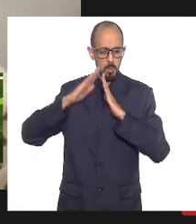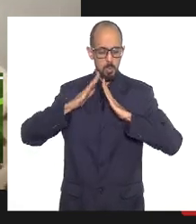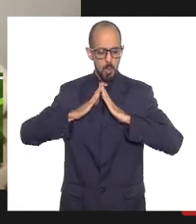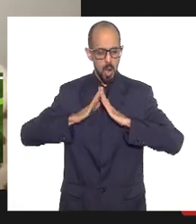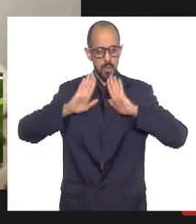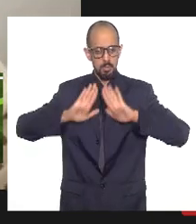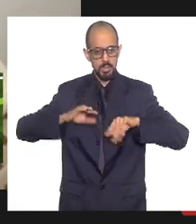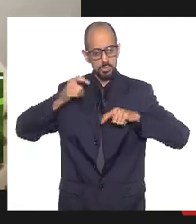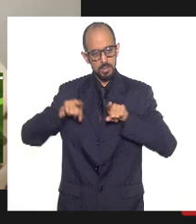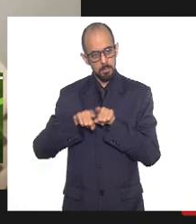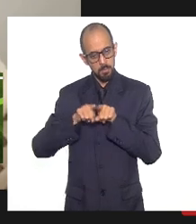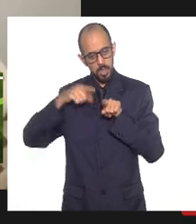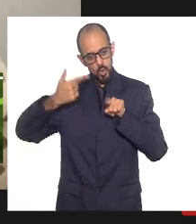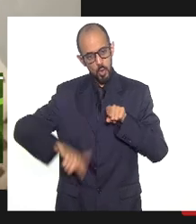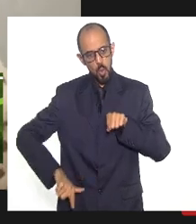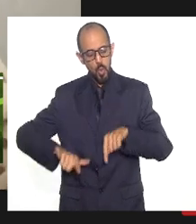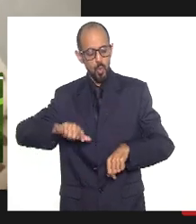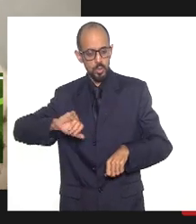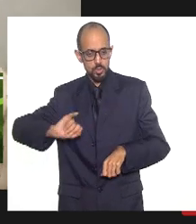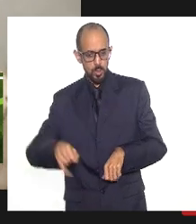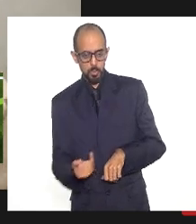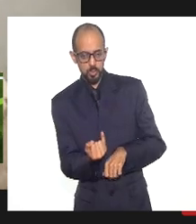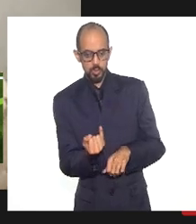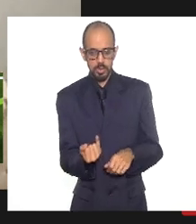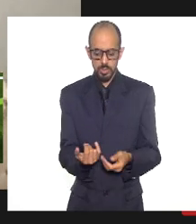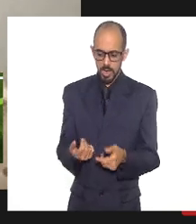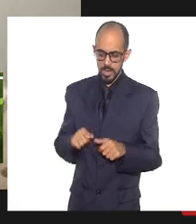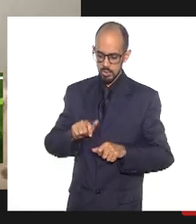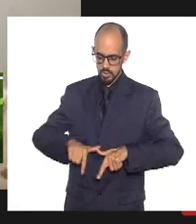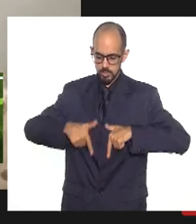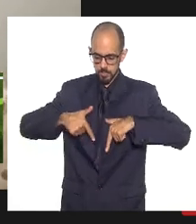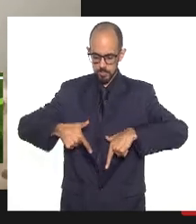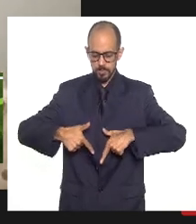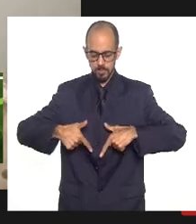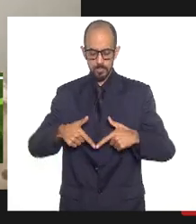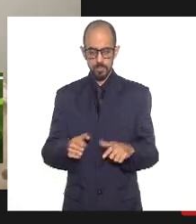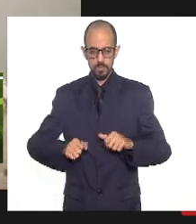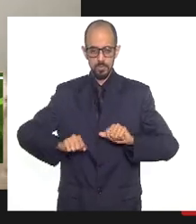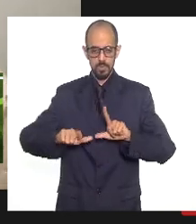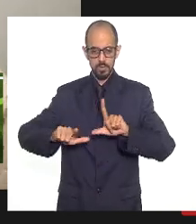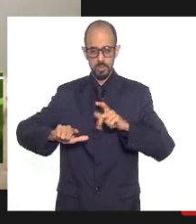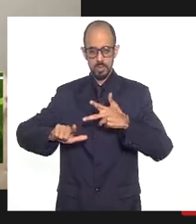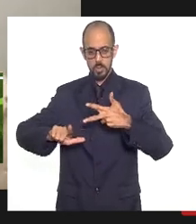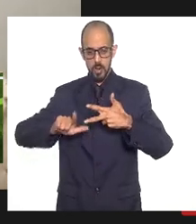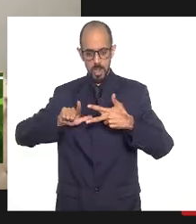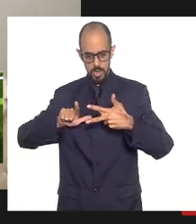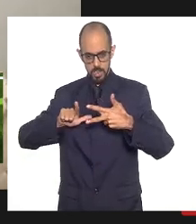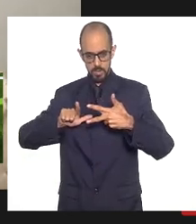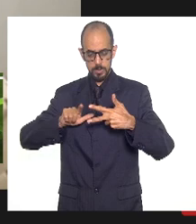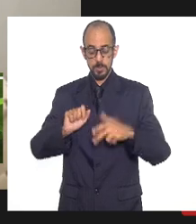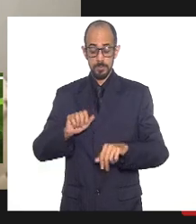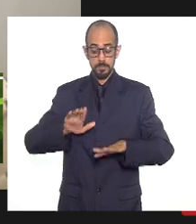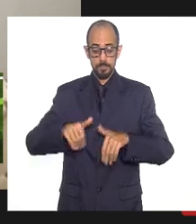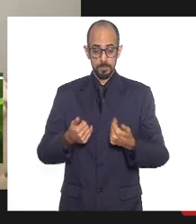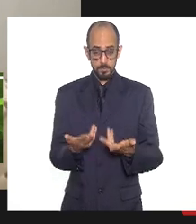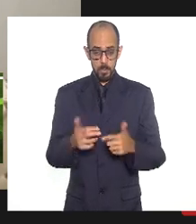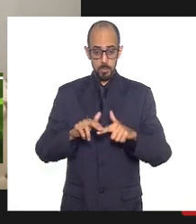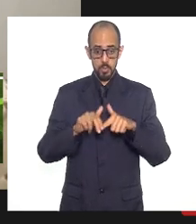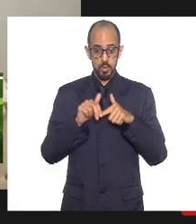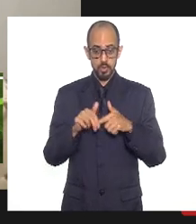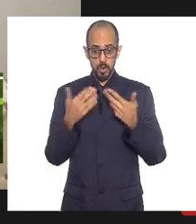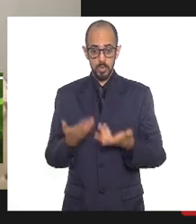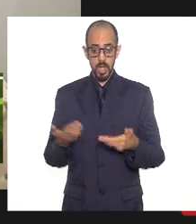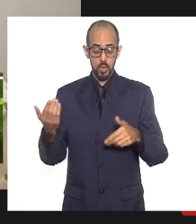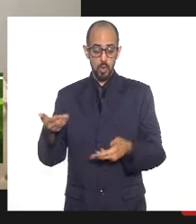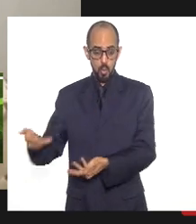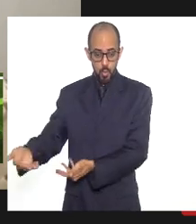outras oportunidades de iniciativas legislativas. Bom, nesse sentido, quero convidar o